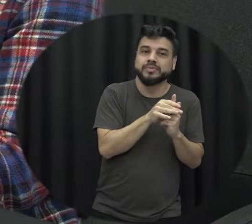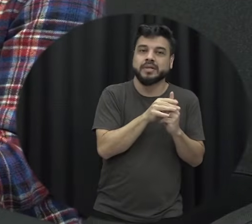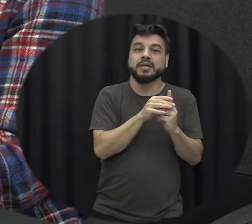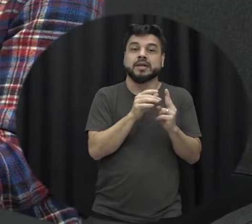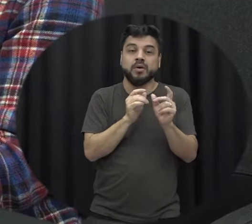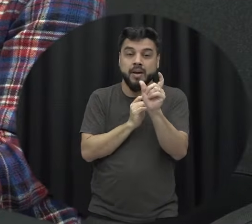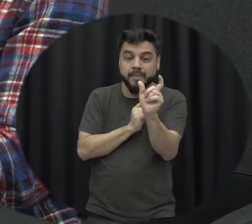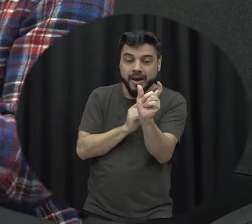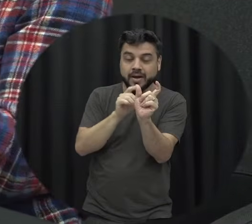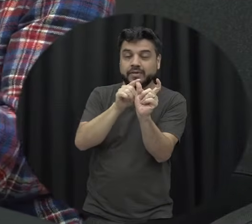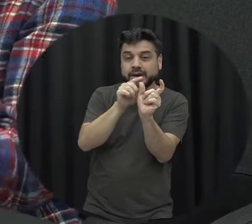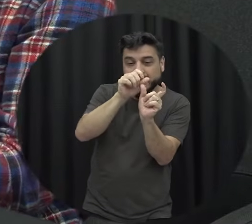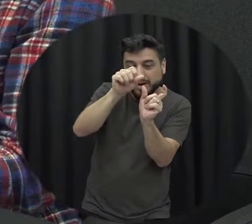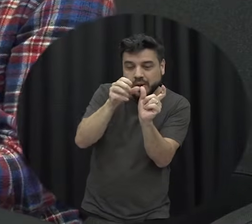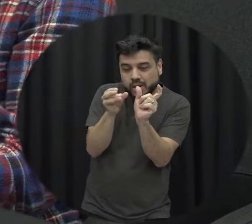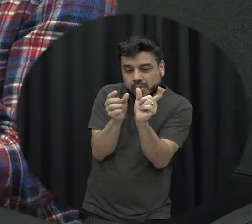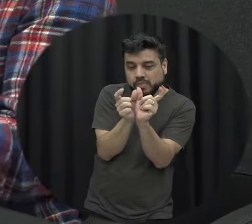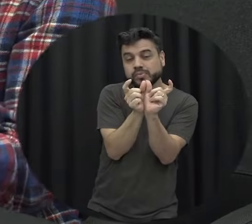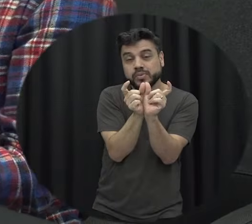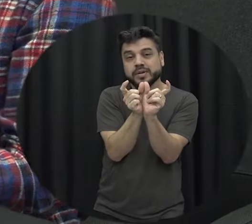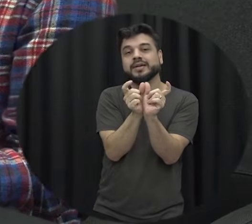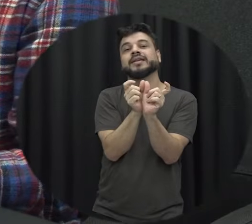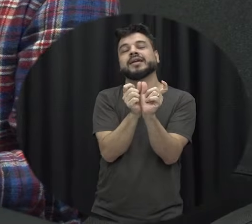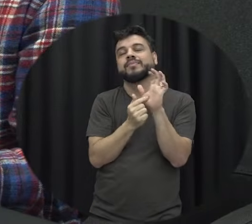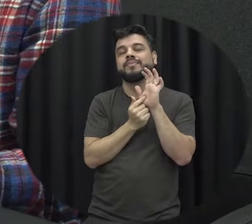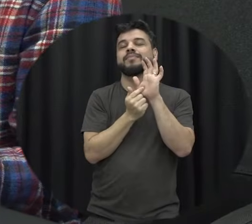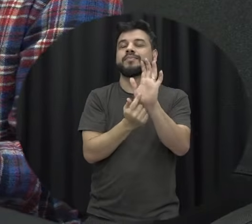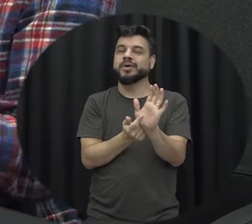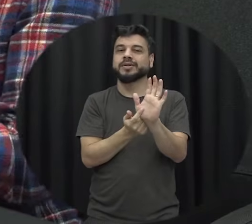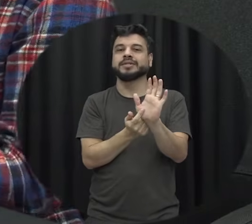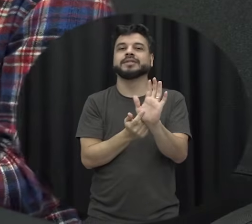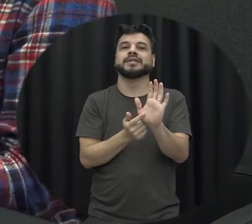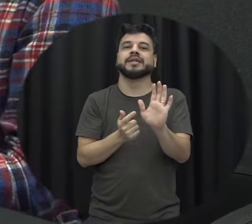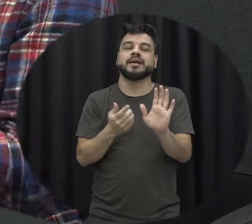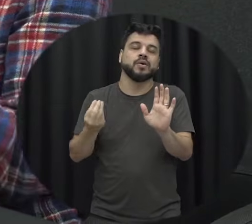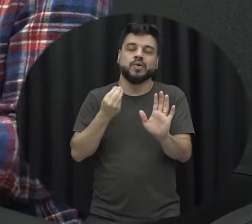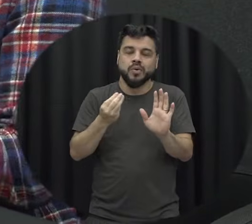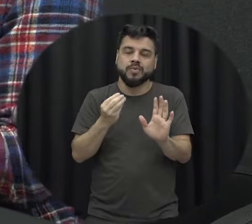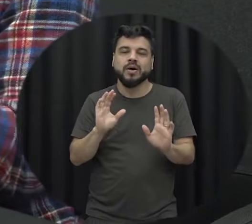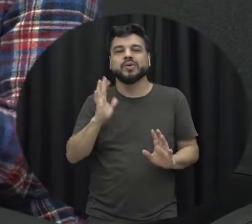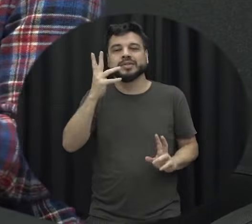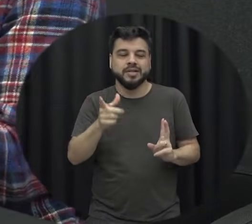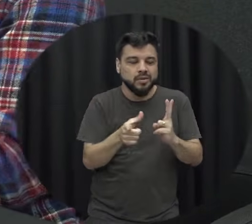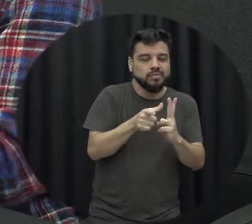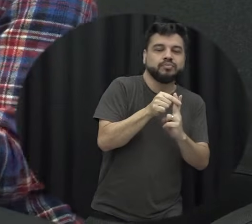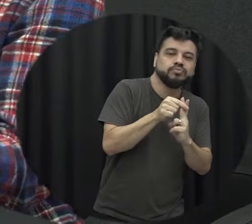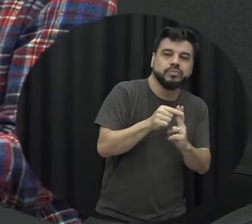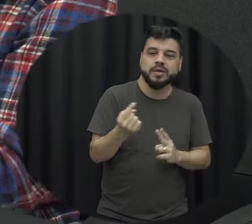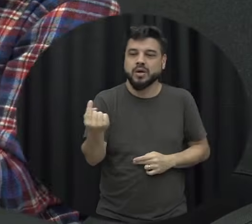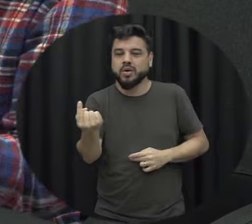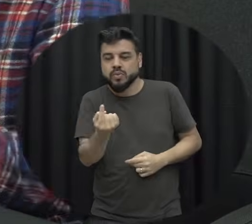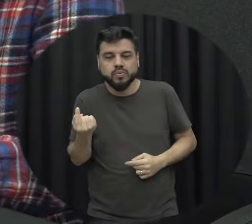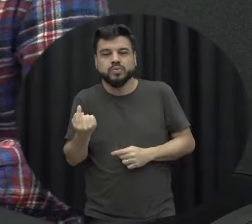variação do número para expressar essa ação, né, que no português a